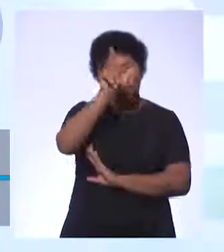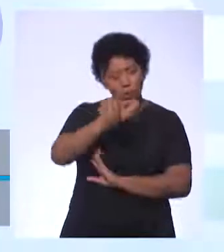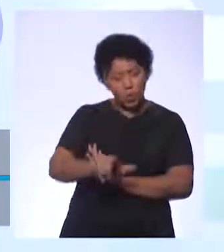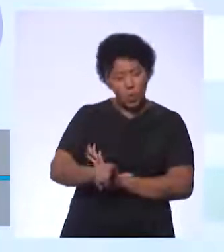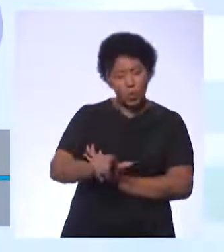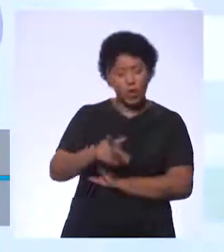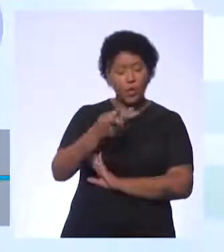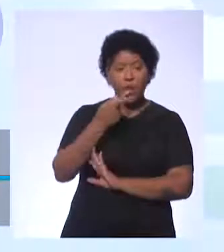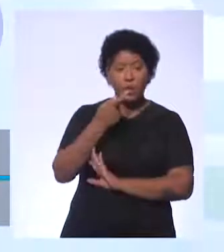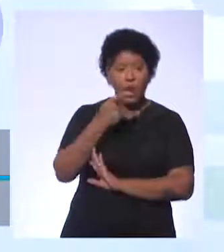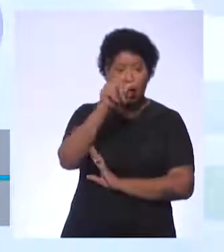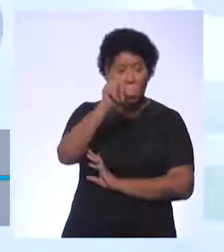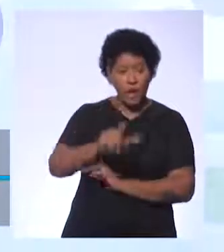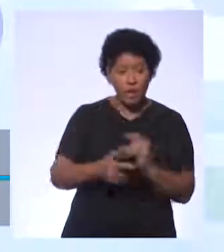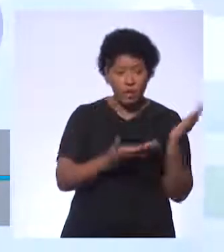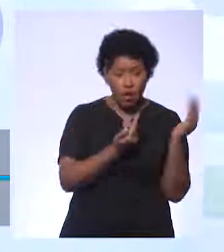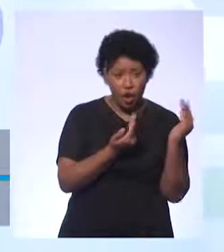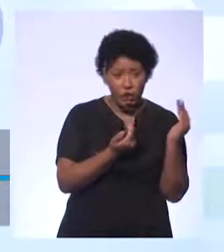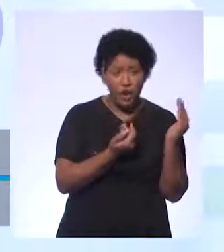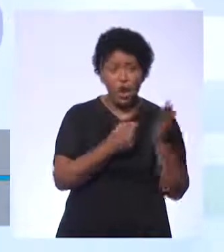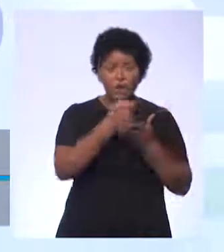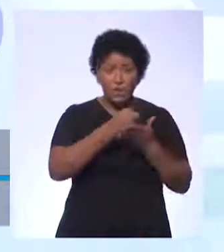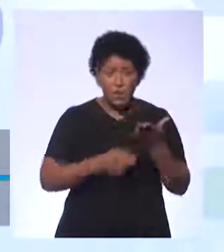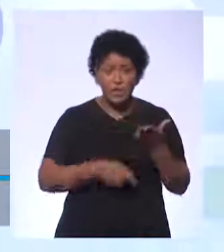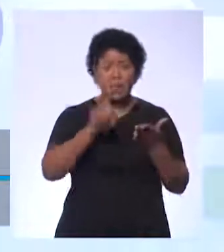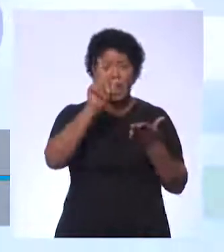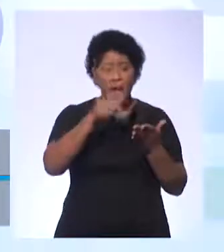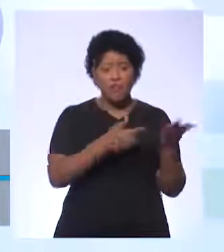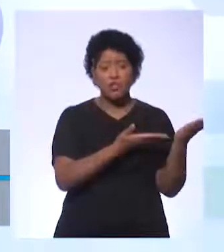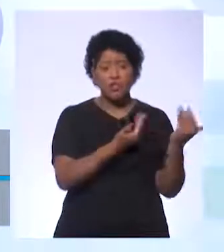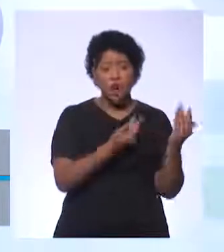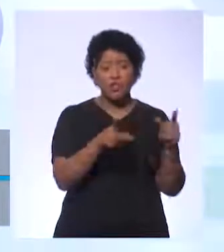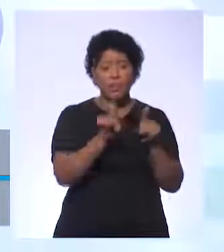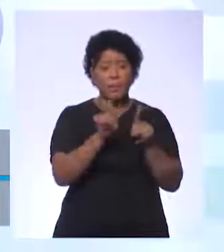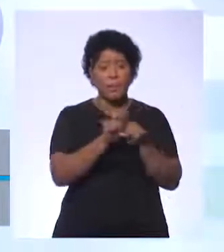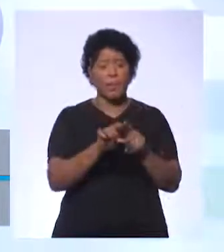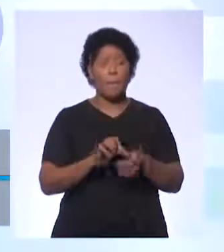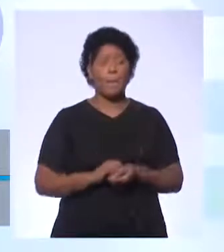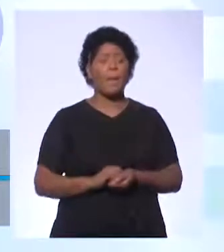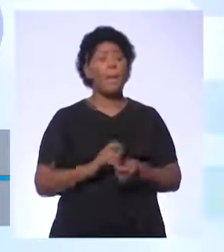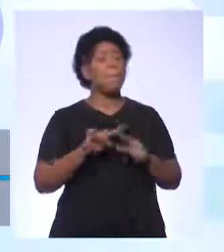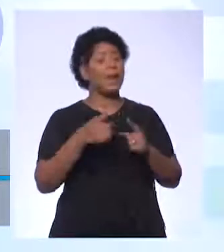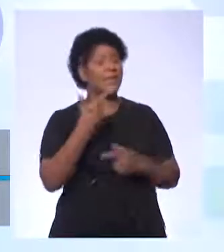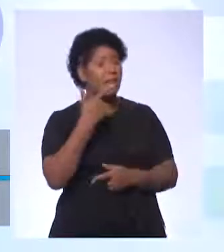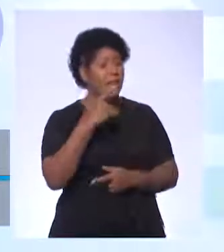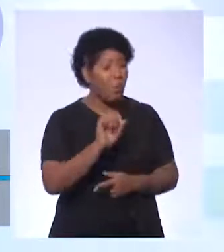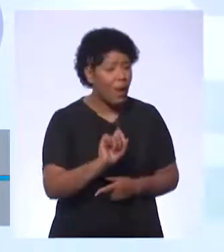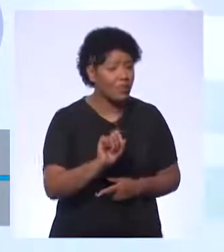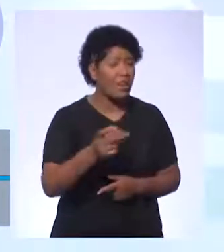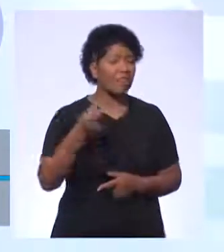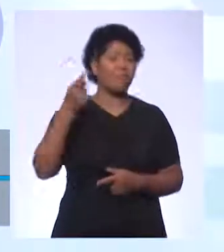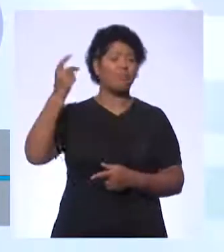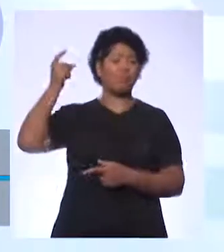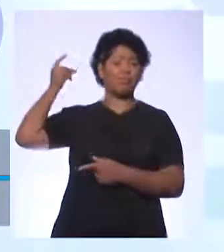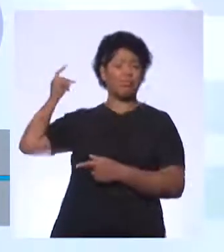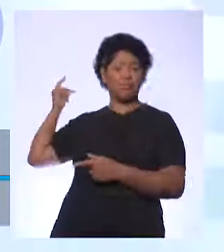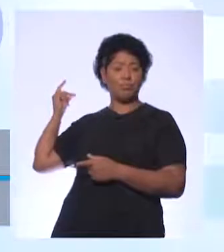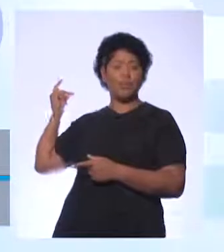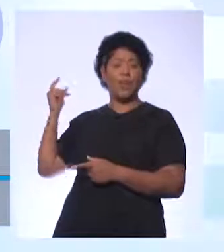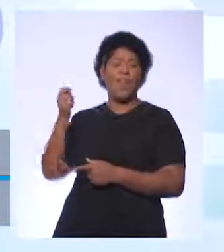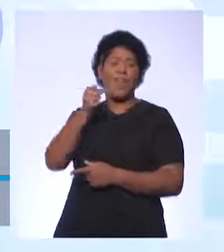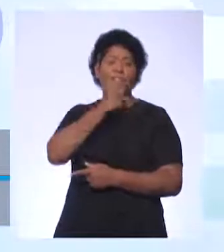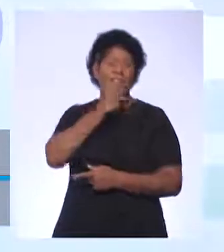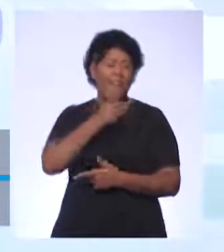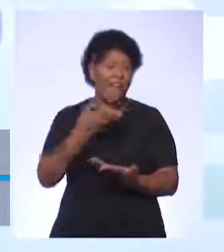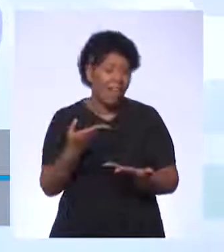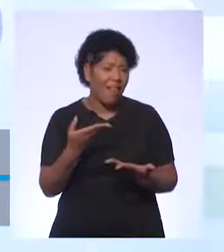tem que utilizar a linguagem jovem, né, uma linguagem atual. Agora, se você deixou numa linguagem antiga, ou você quer um personagem já da maneira